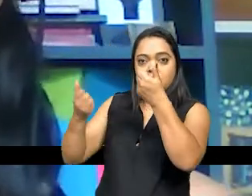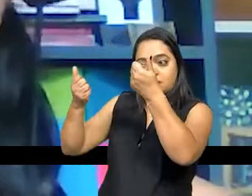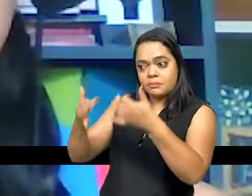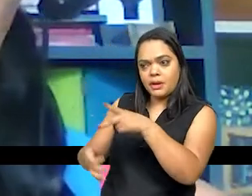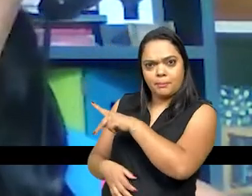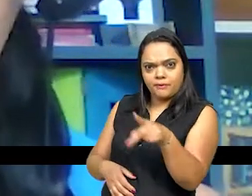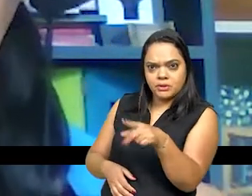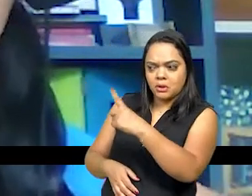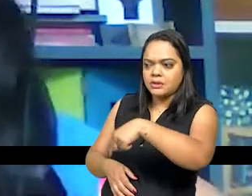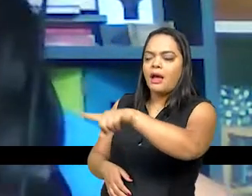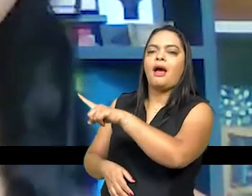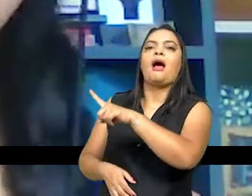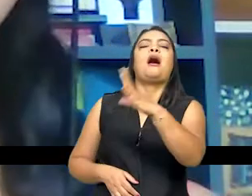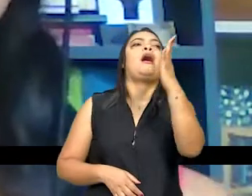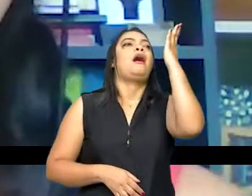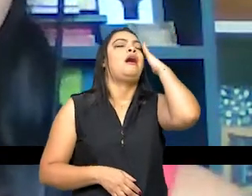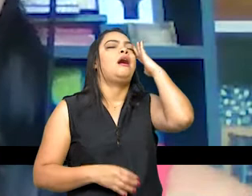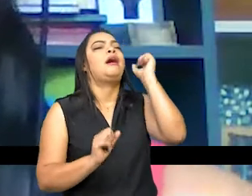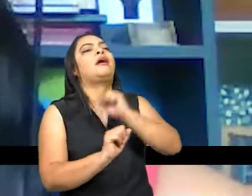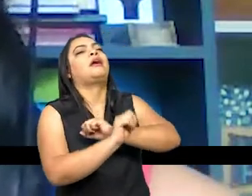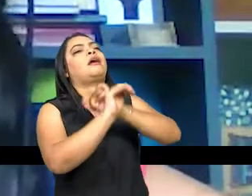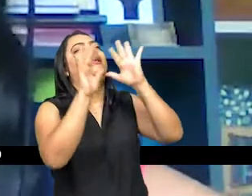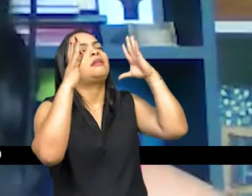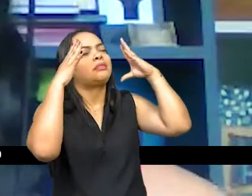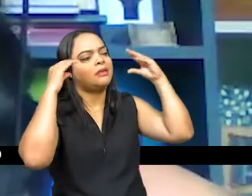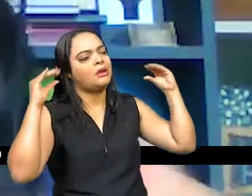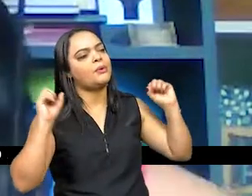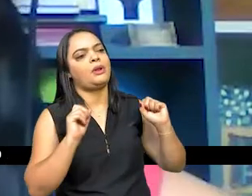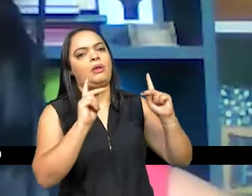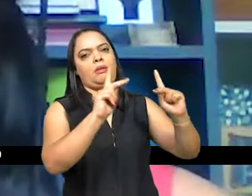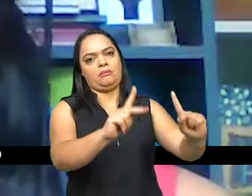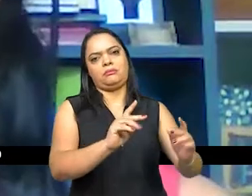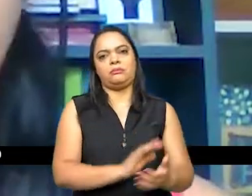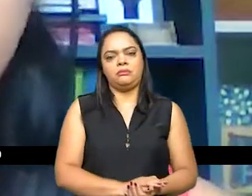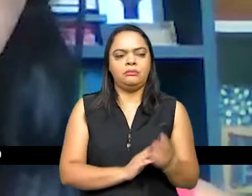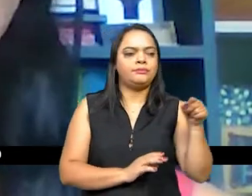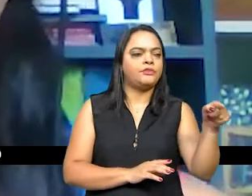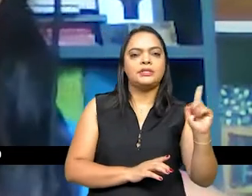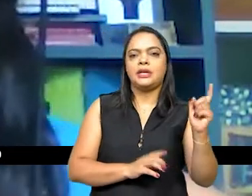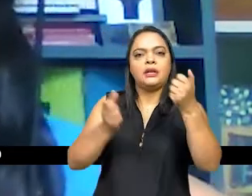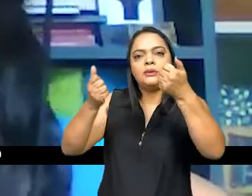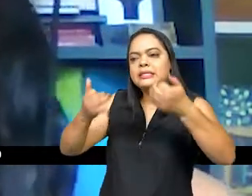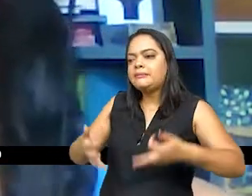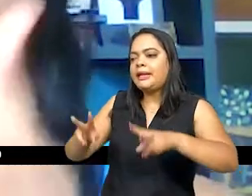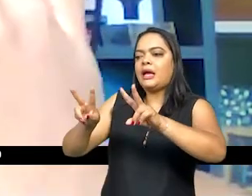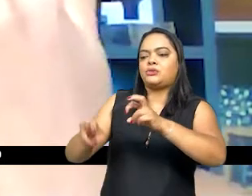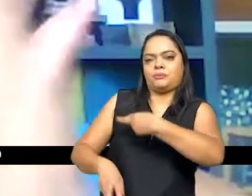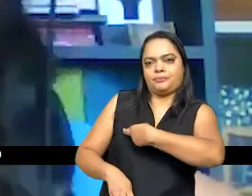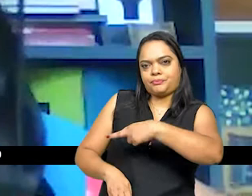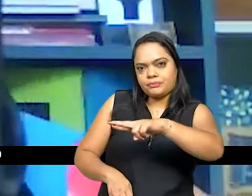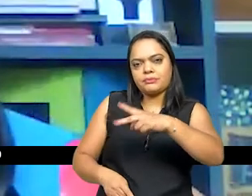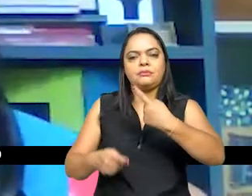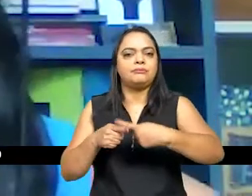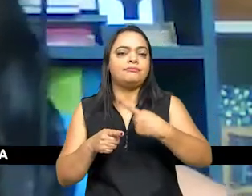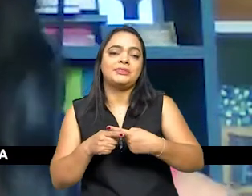professores, eles se mostram mais tranquilos no sentido de dizer que tu não vai explicar sobre a religião para os alunos, primeiro, porque talvez